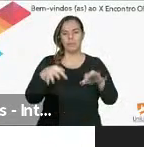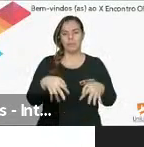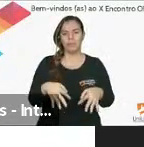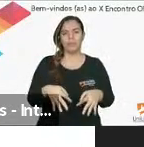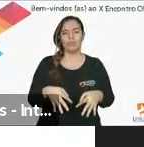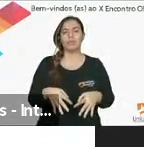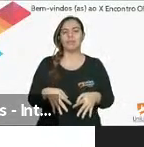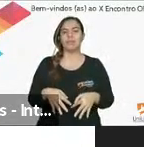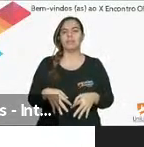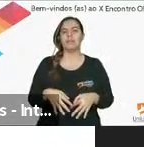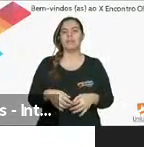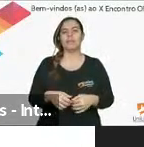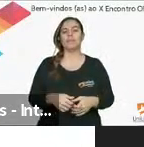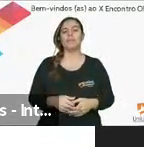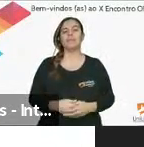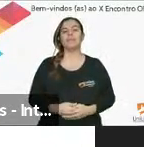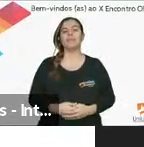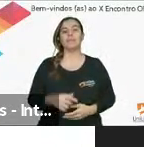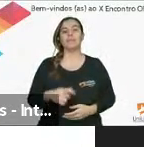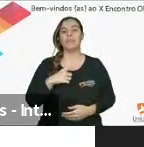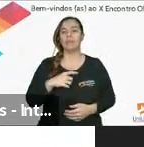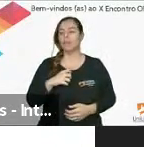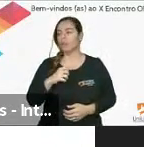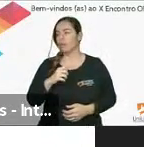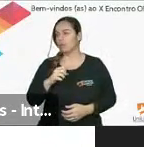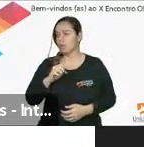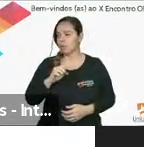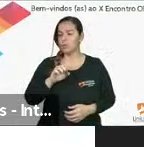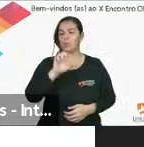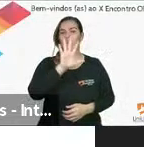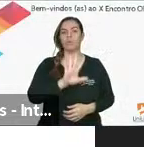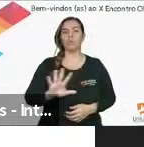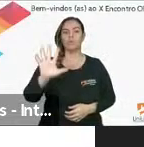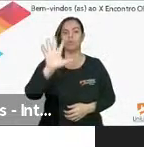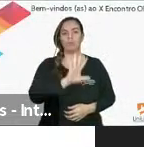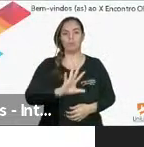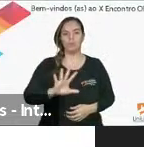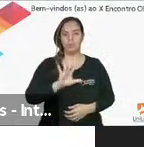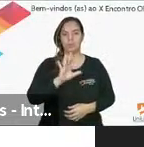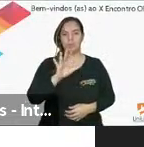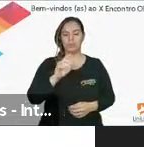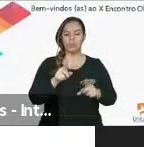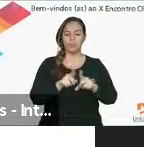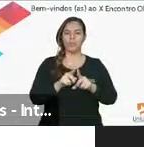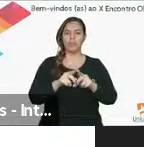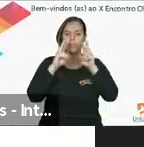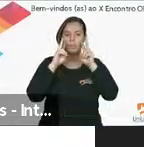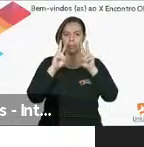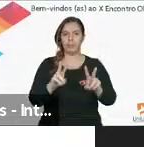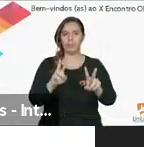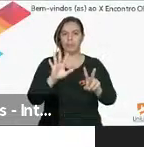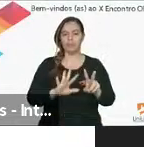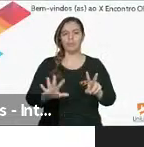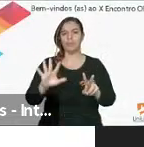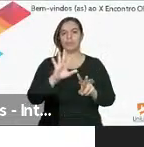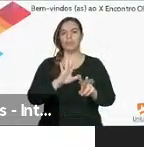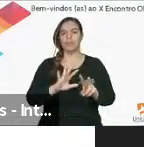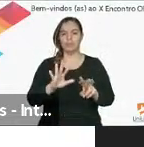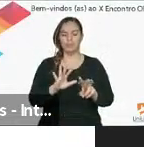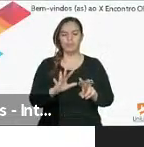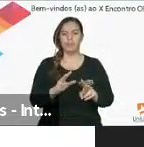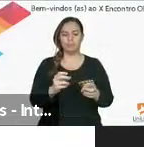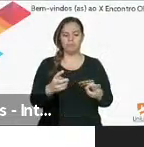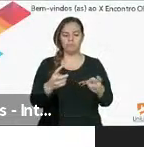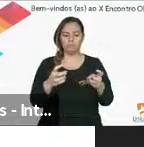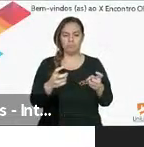Maturana nos oferece um diagrama ontológico de uma visão que é baseada, que não leva em conta o observador,